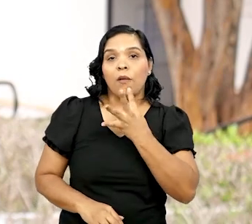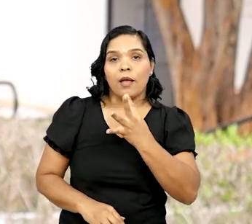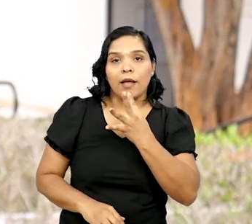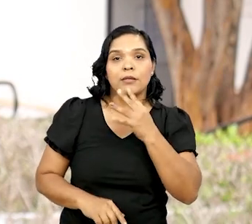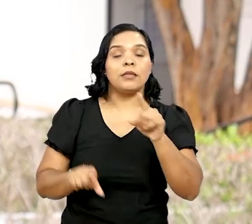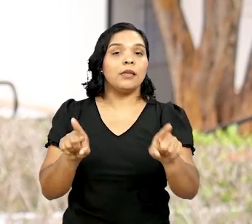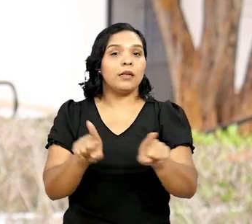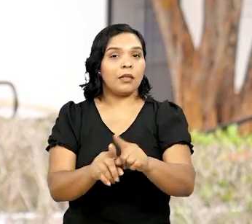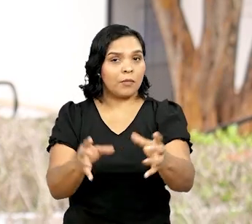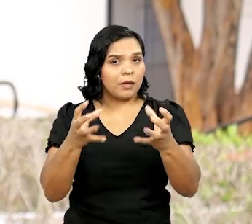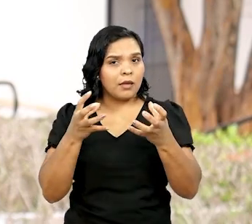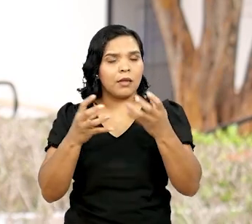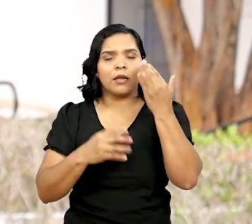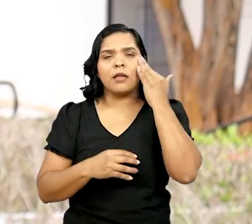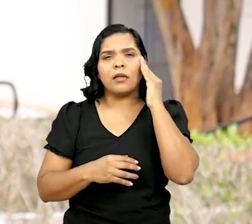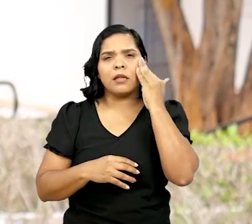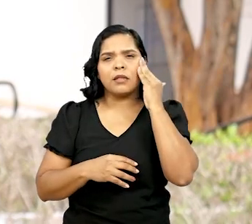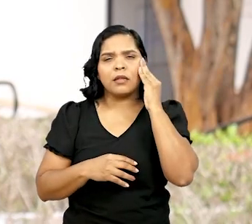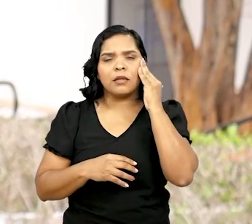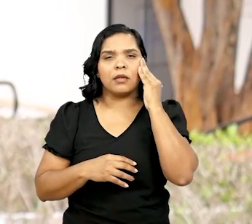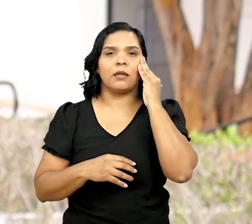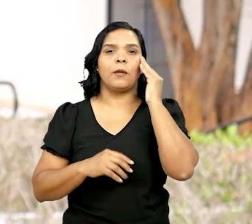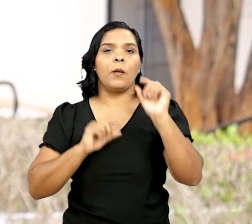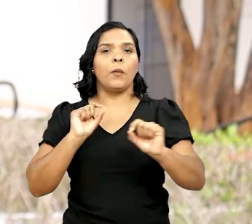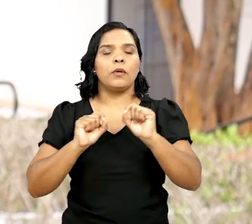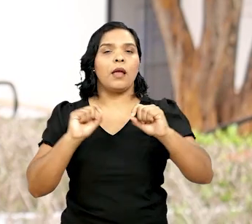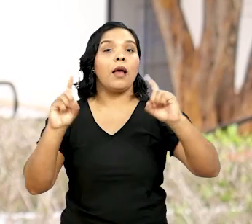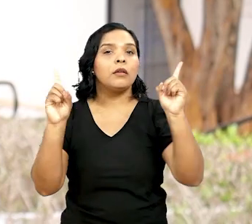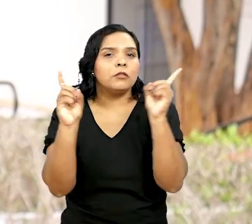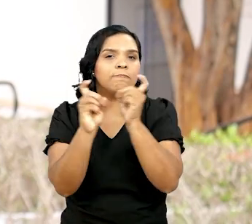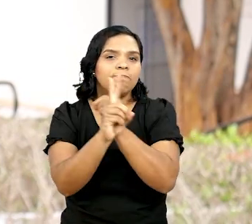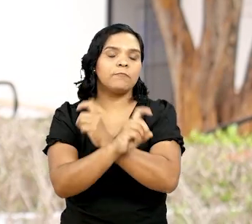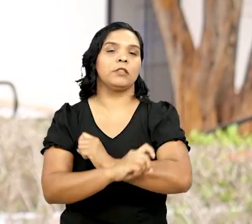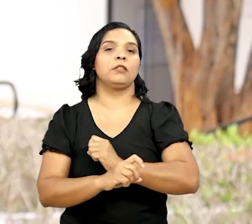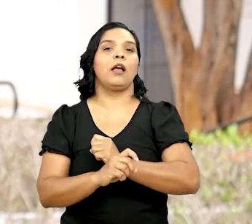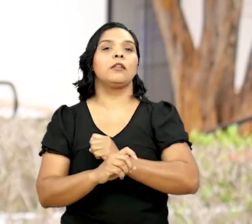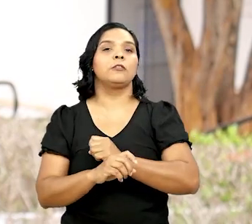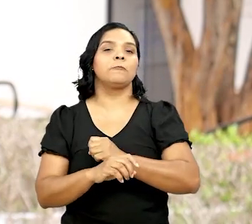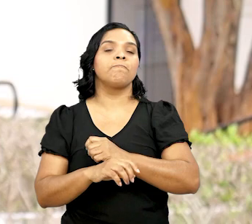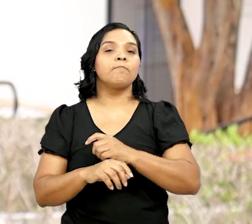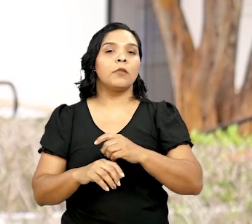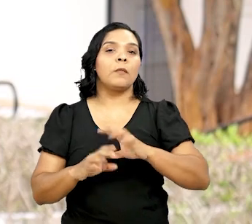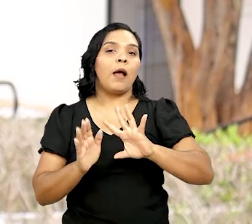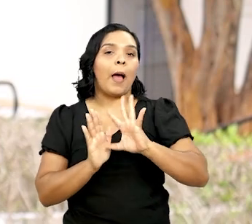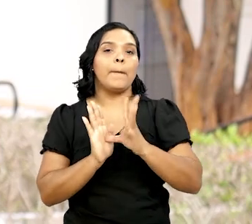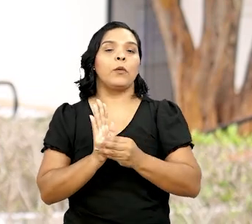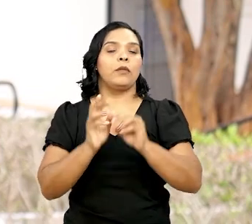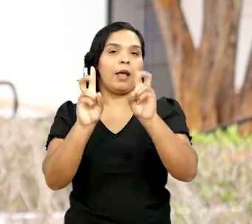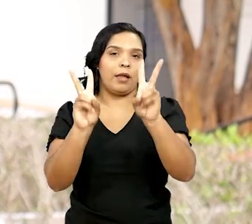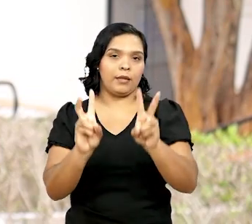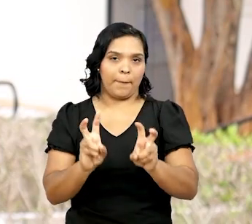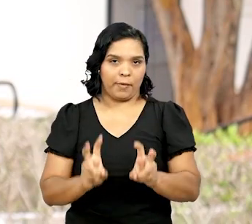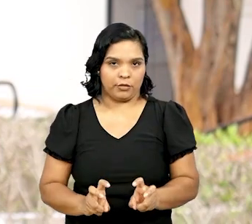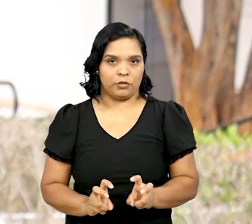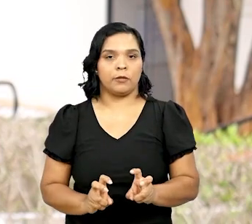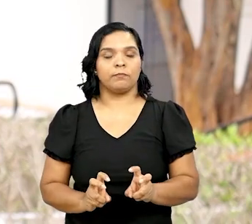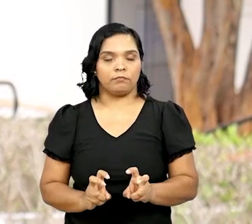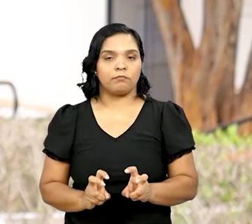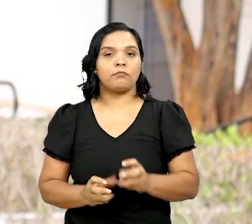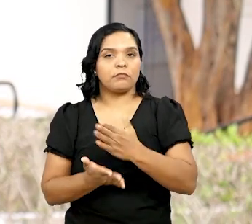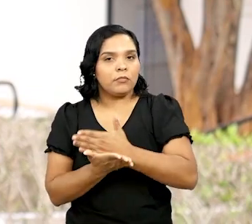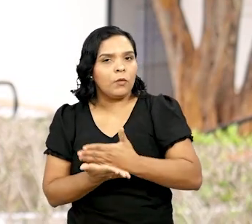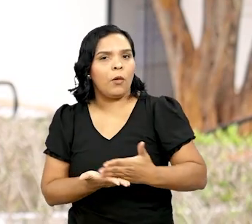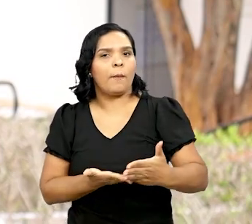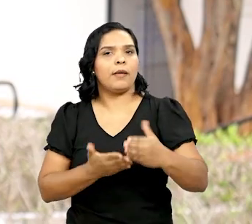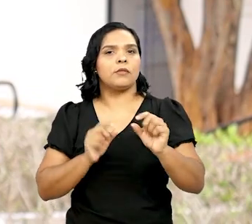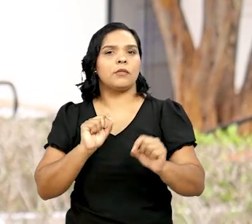lei, e a gente querer entender as dificuldades que eles estão enfrentando para poder abordar sobre a temática, né?